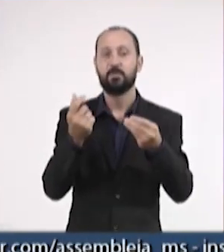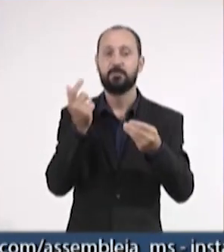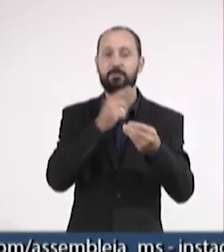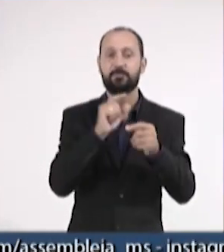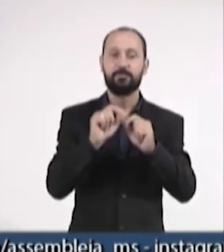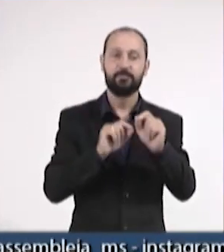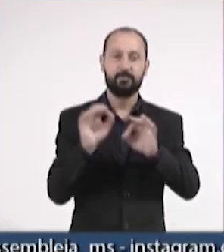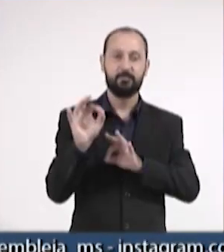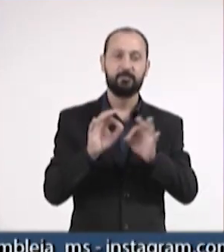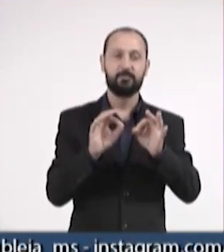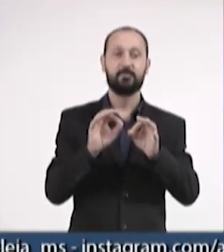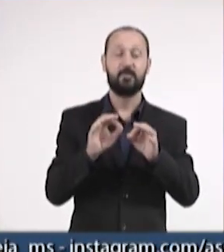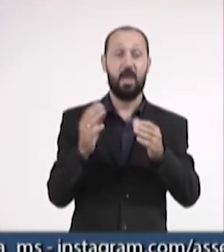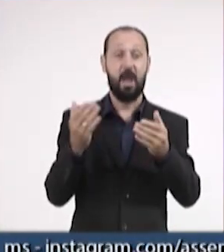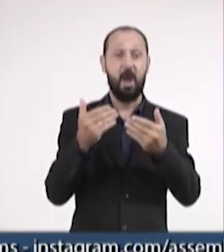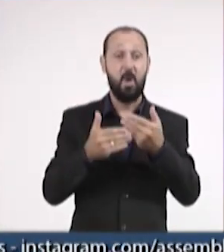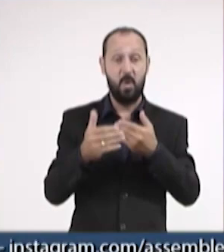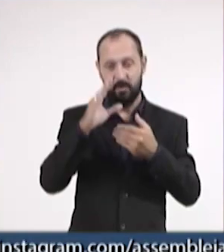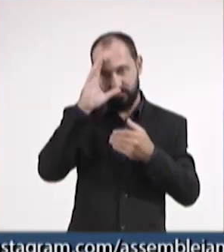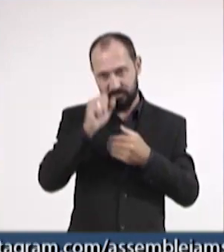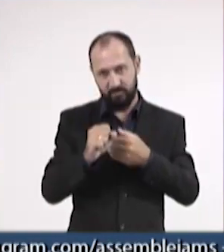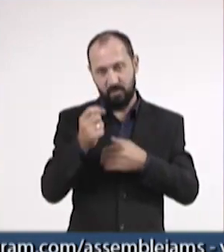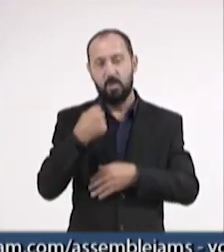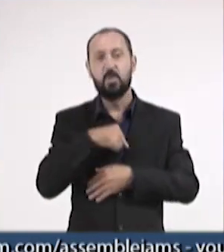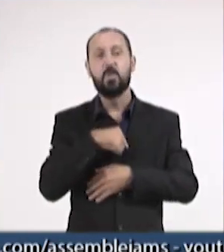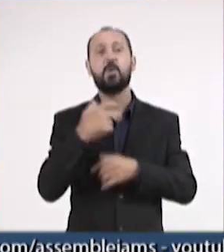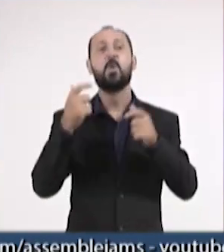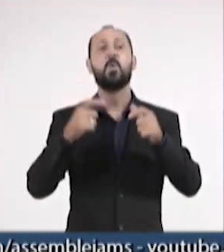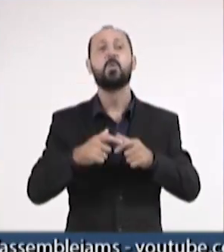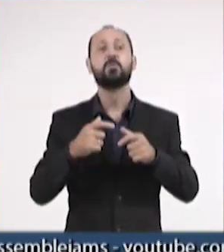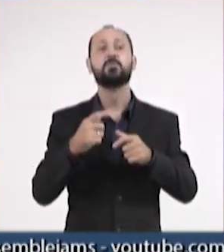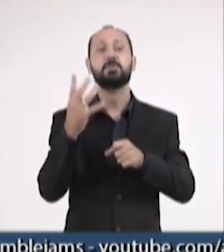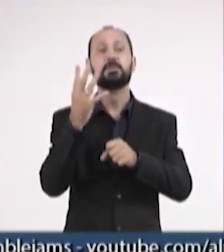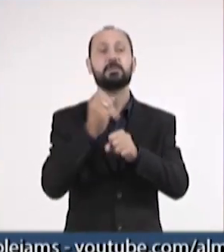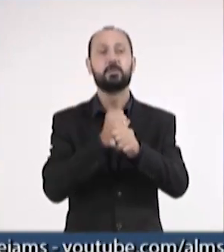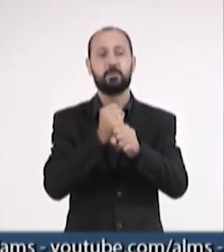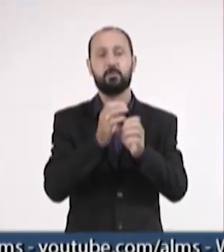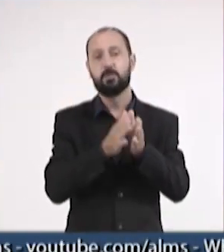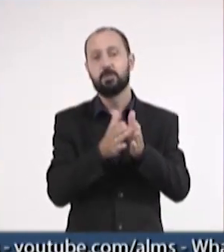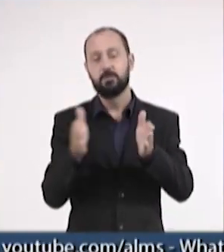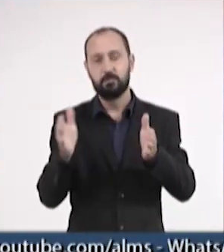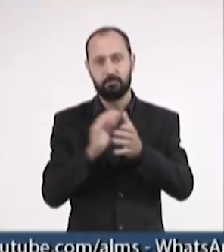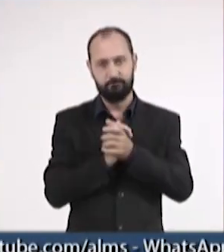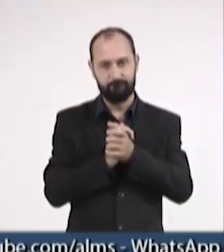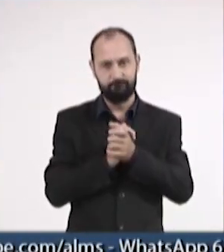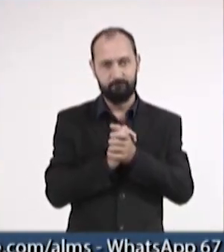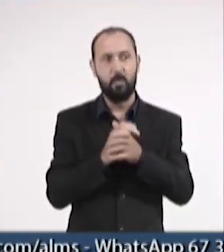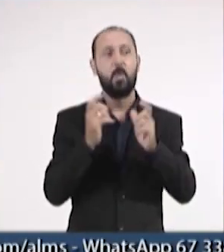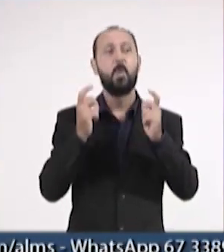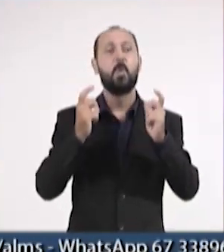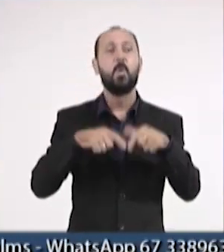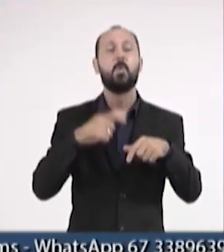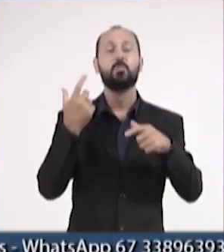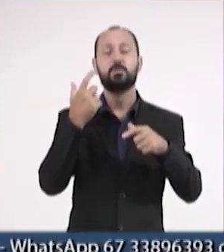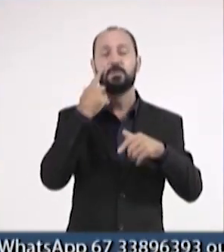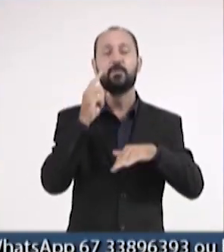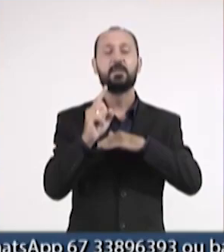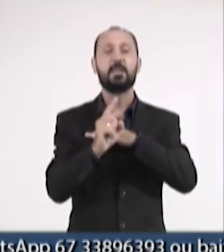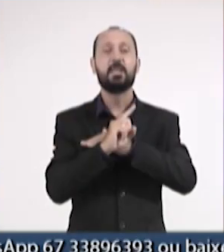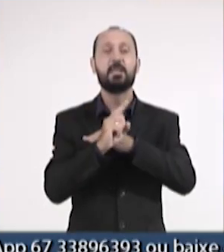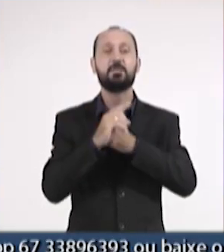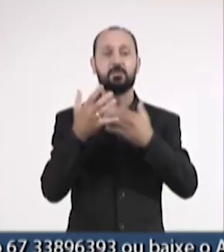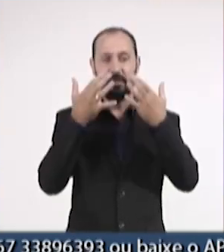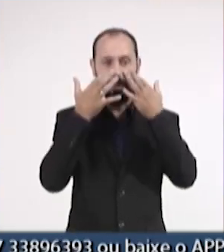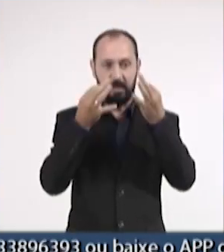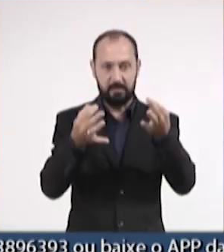serão destinados vão ser feitos agora. E nós, aonde estaremos nesse lugar? Quais são os espaços onde seremos ouvidas?